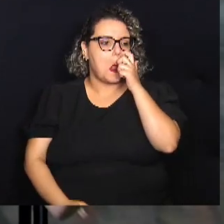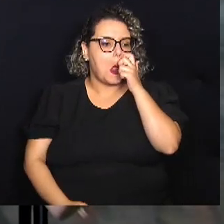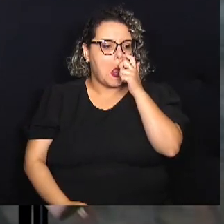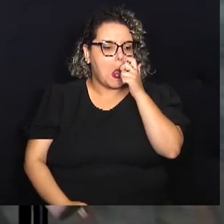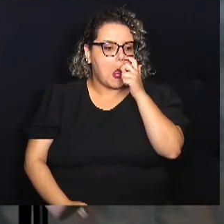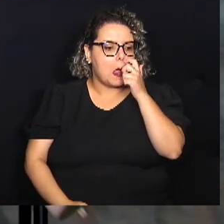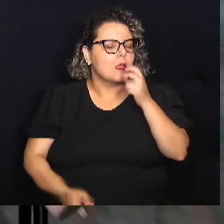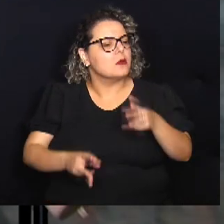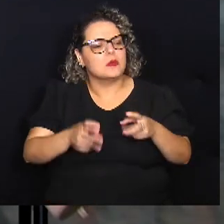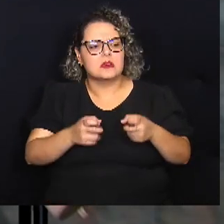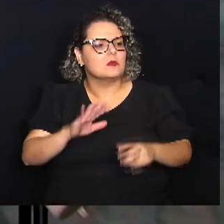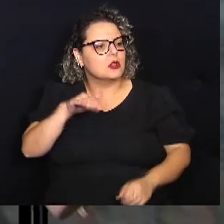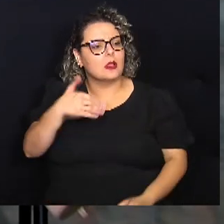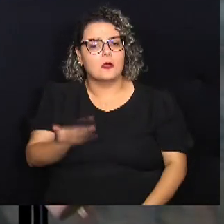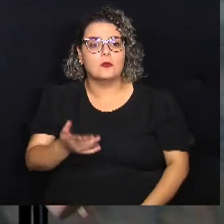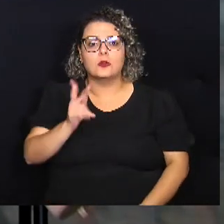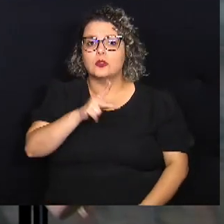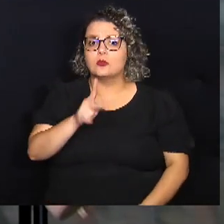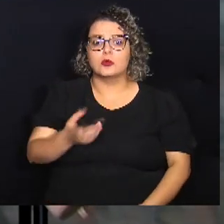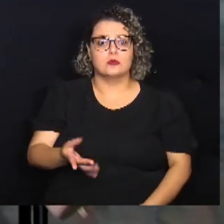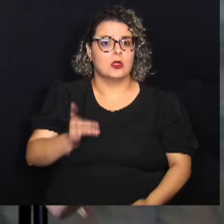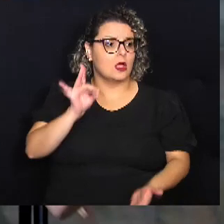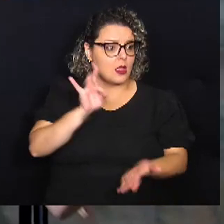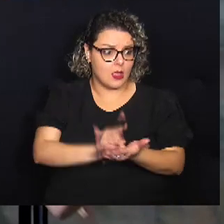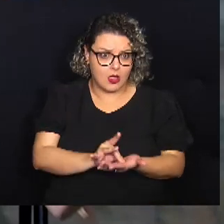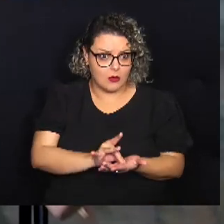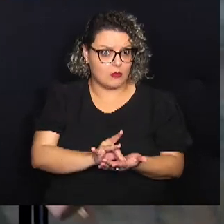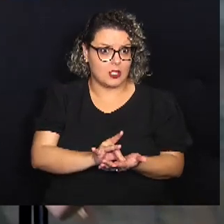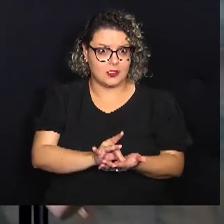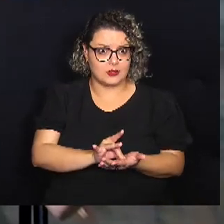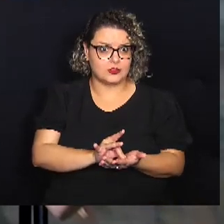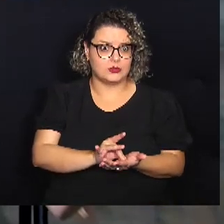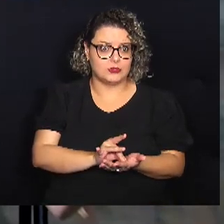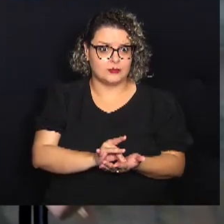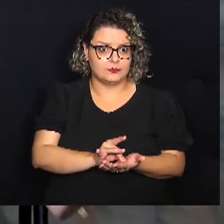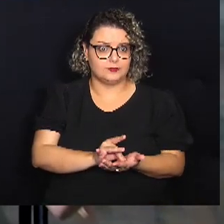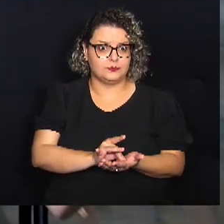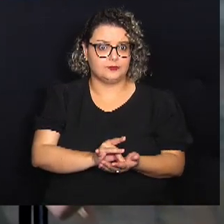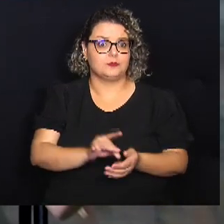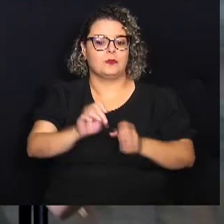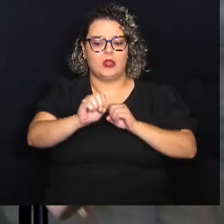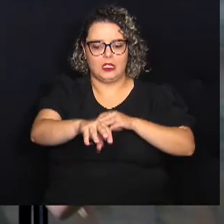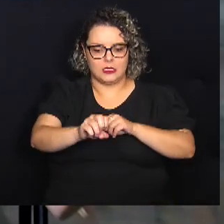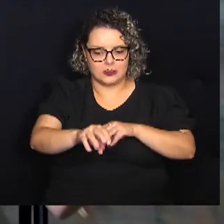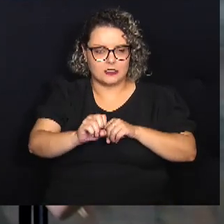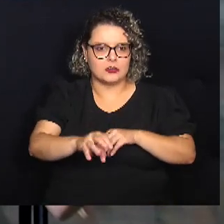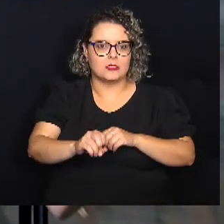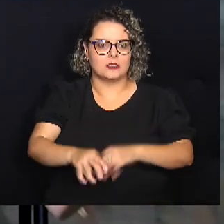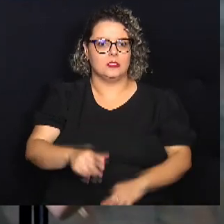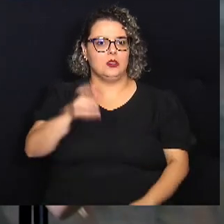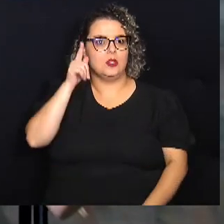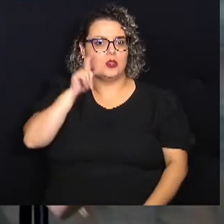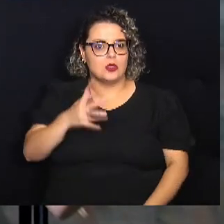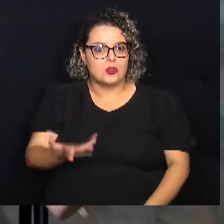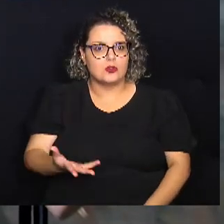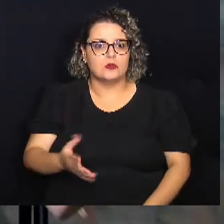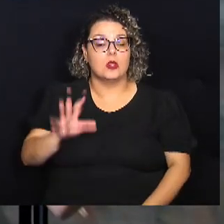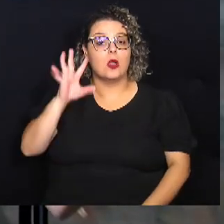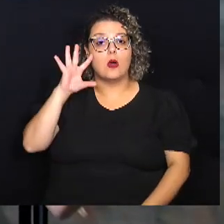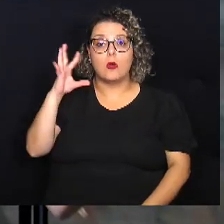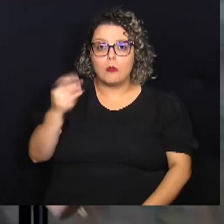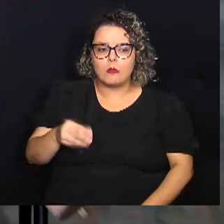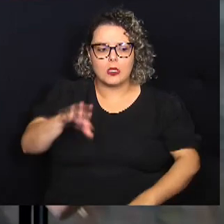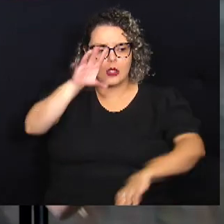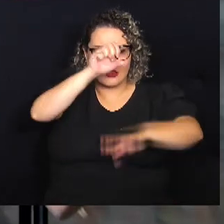nitidamente quando o professor realmente ele está dando aula e você consegue, né, compreender aquilo